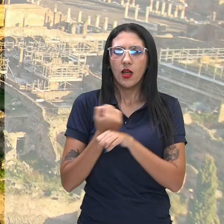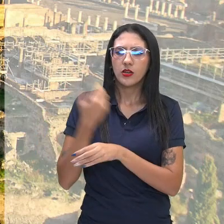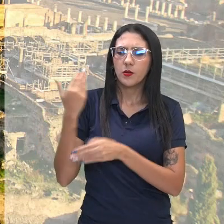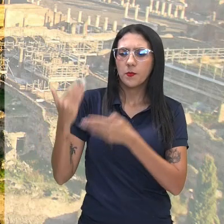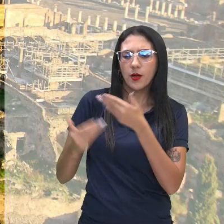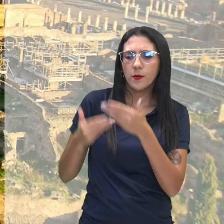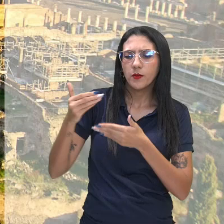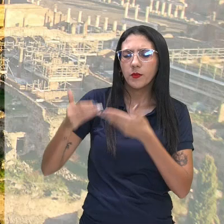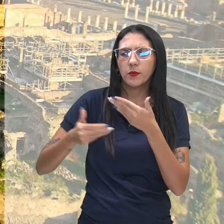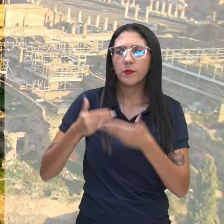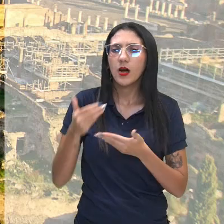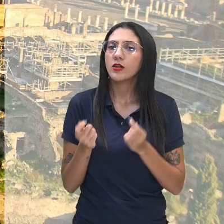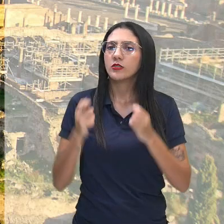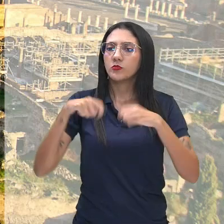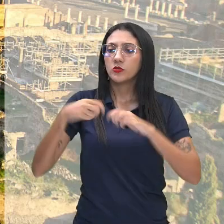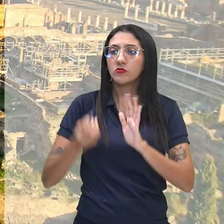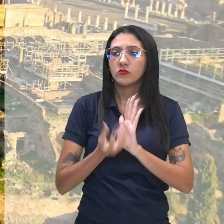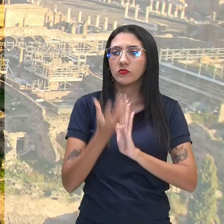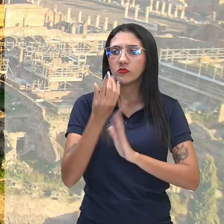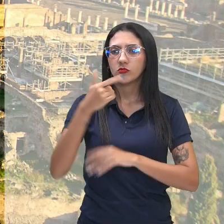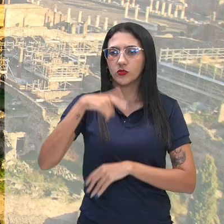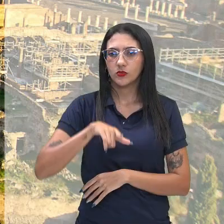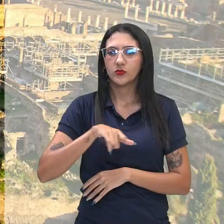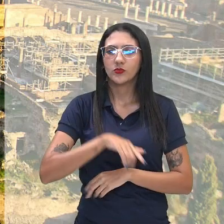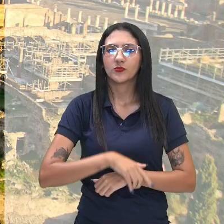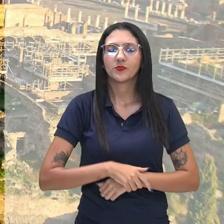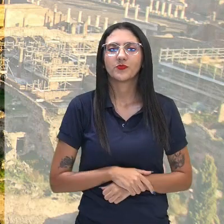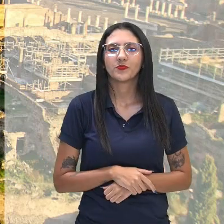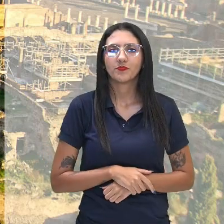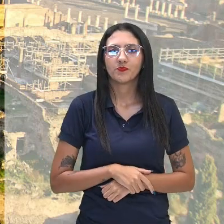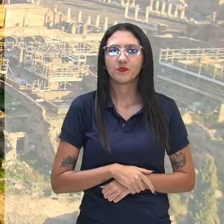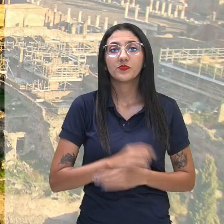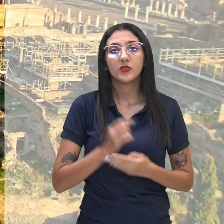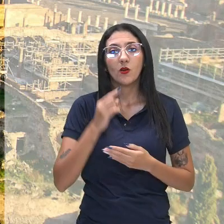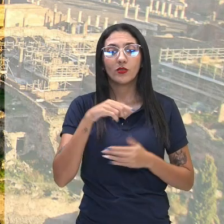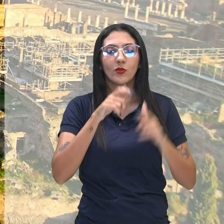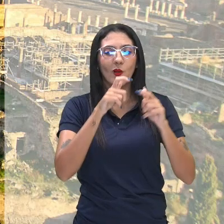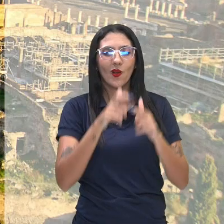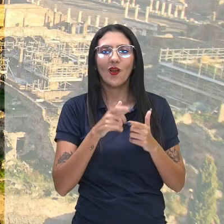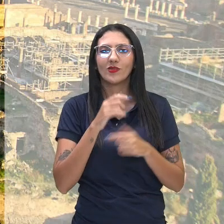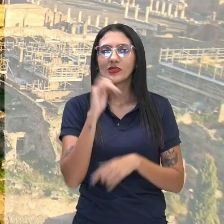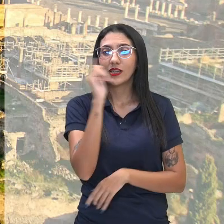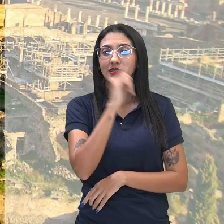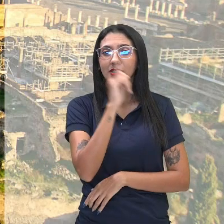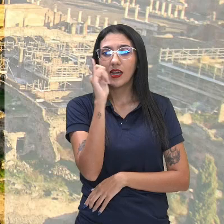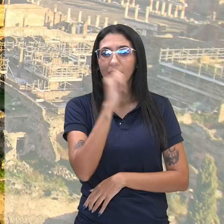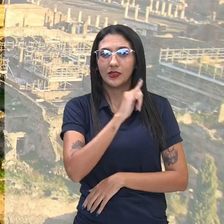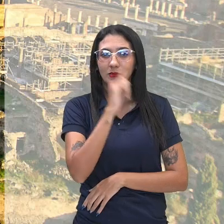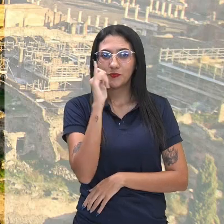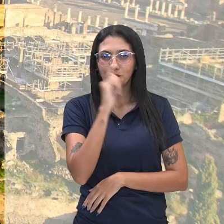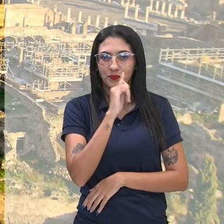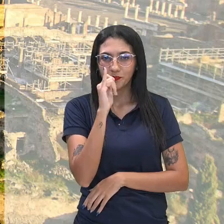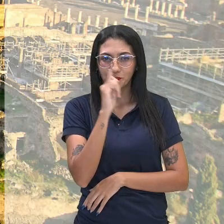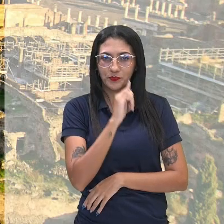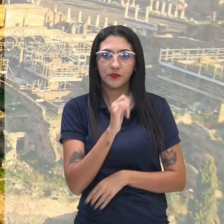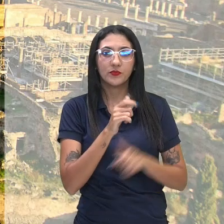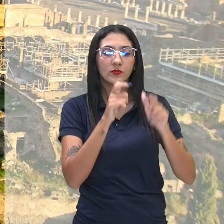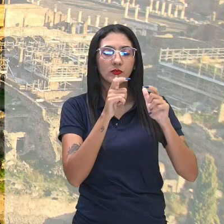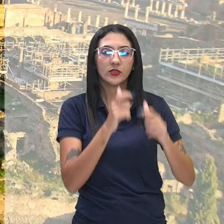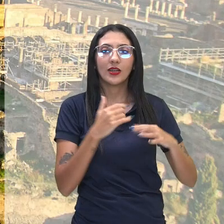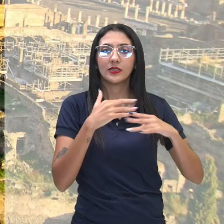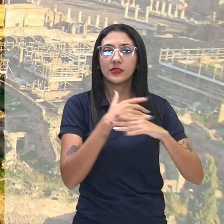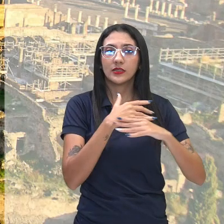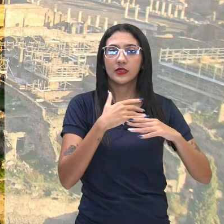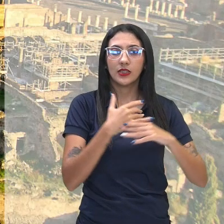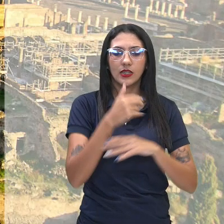se reconstruir nessa área. O vulcão italiano Vesúvio, né, como a gente observa, está localizado na região da